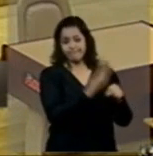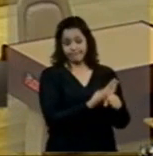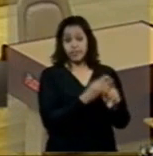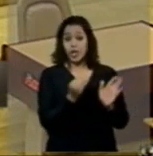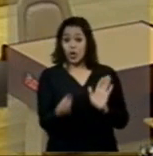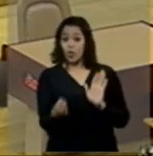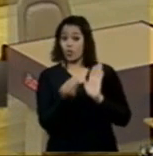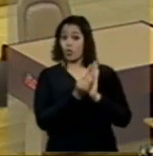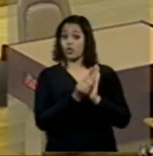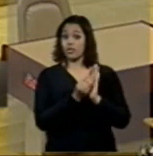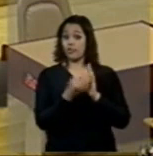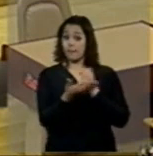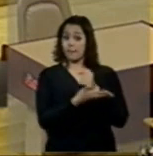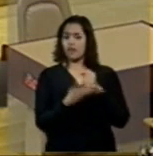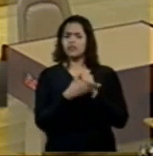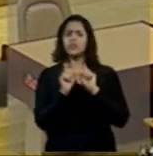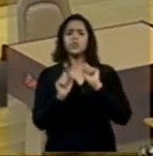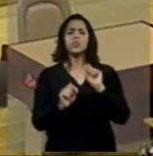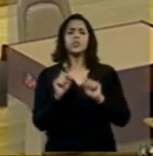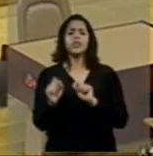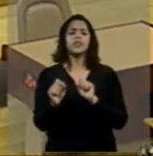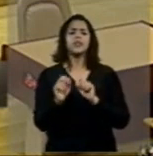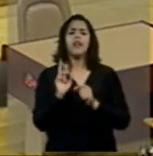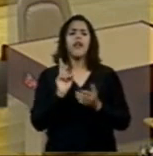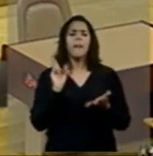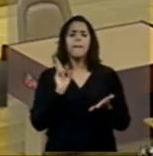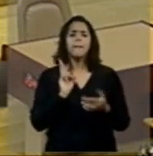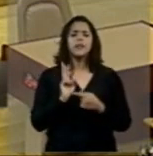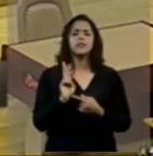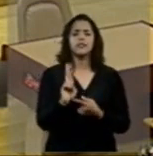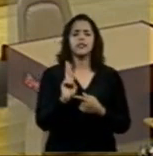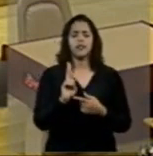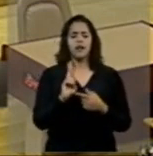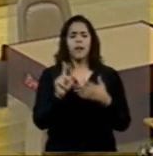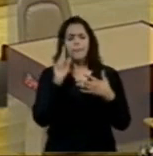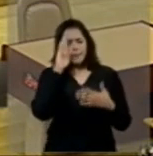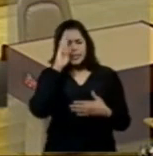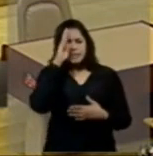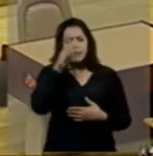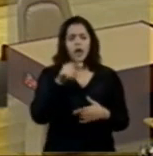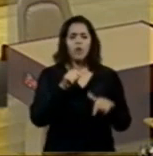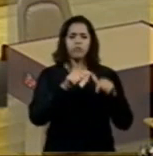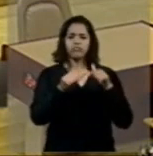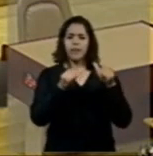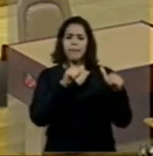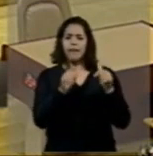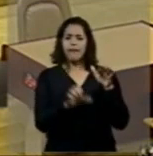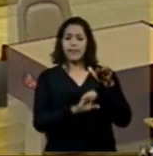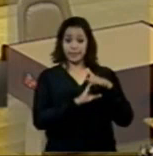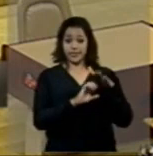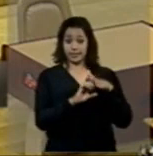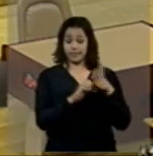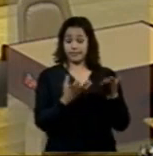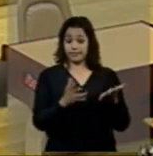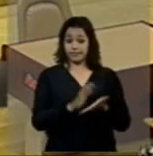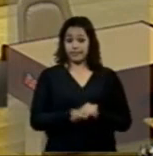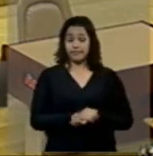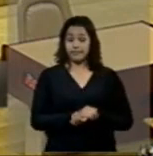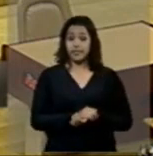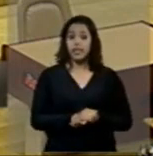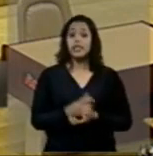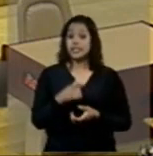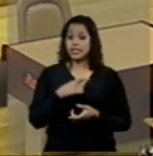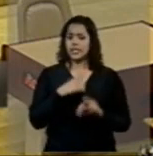para identificação do que representa atividade fim, possibilidade, repercussão geral reconhecida.